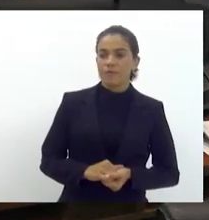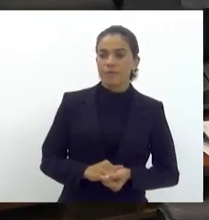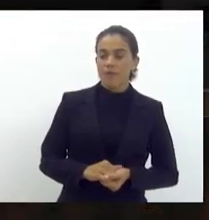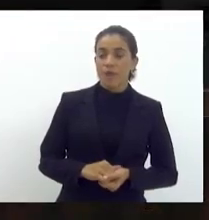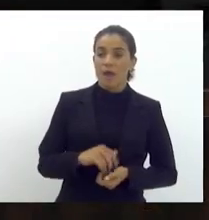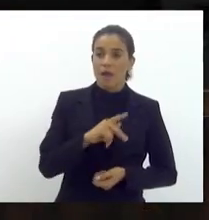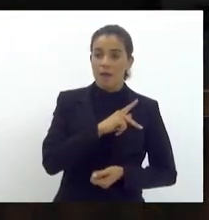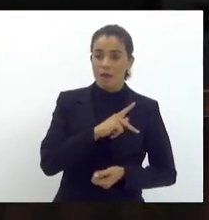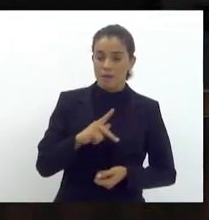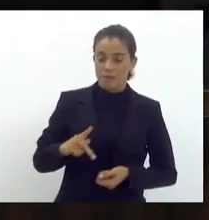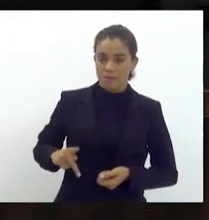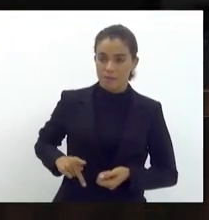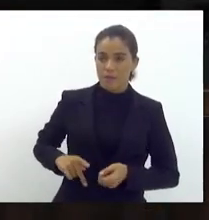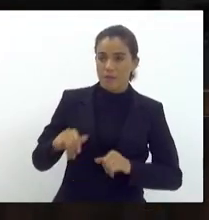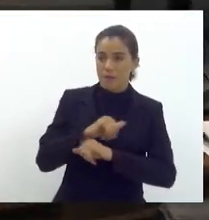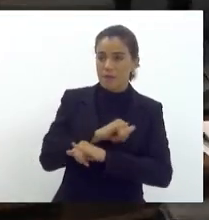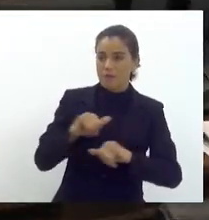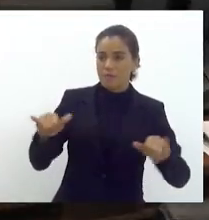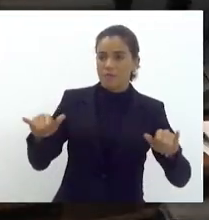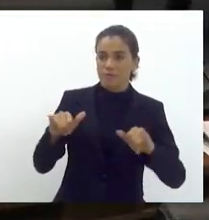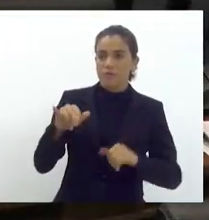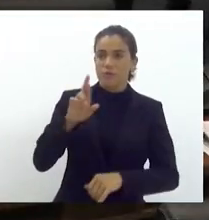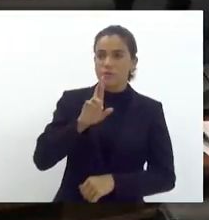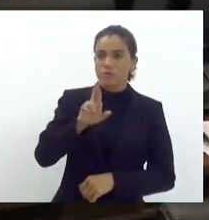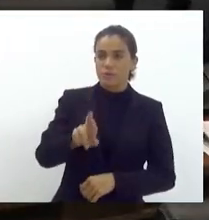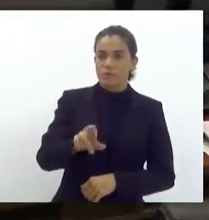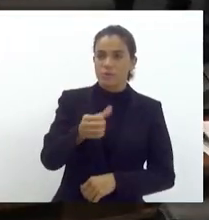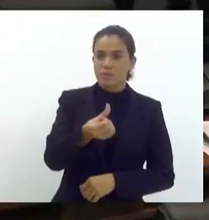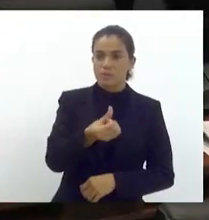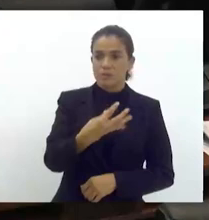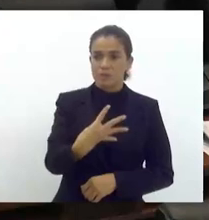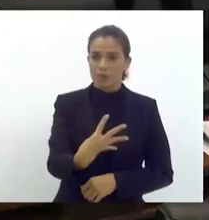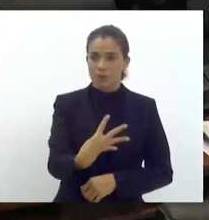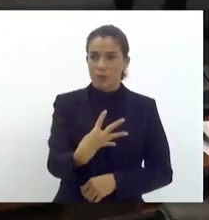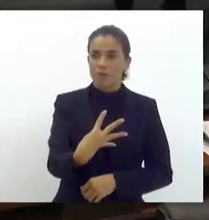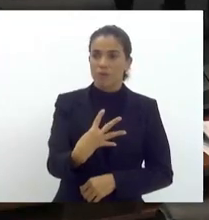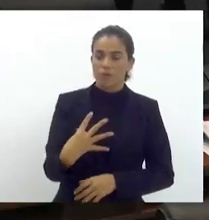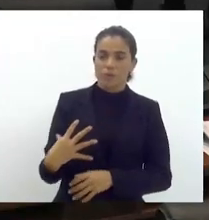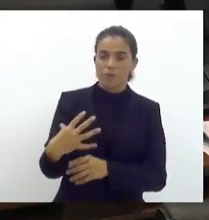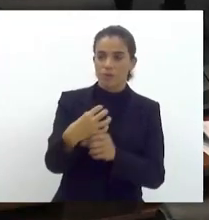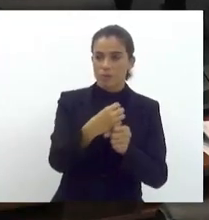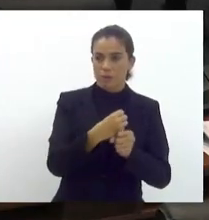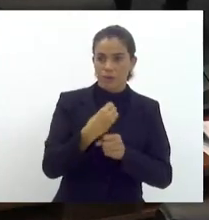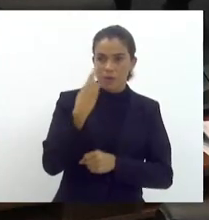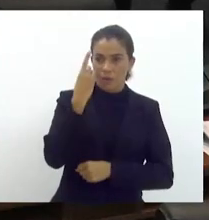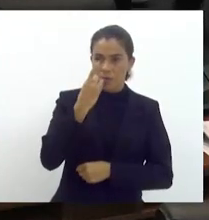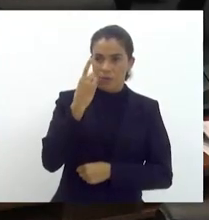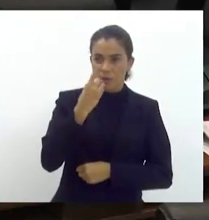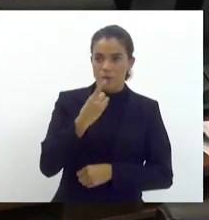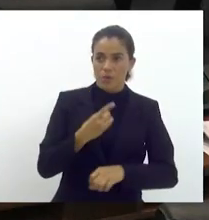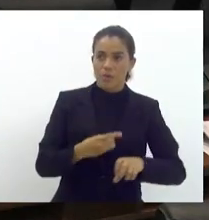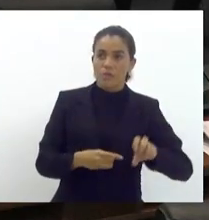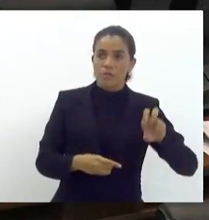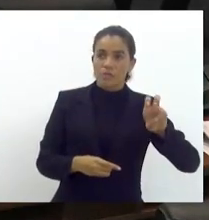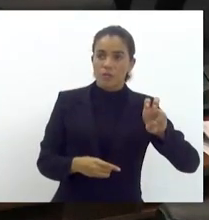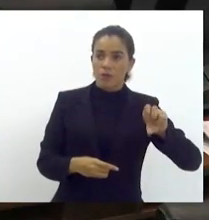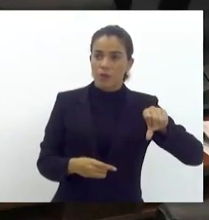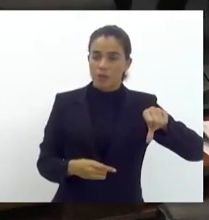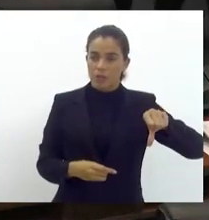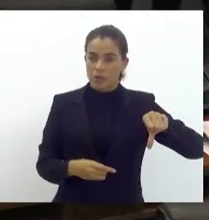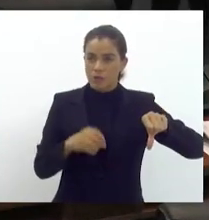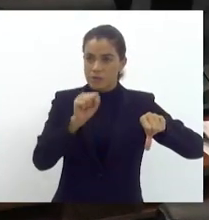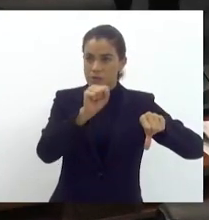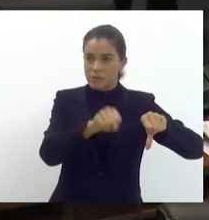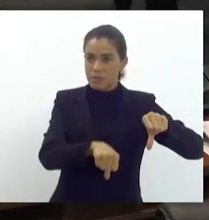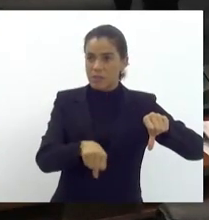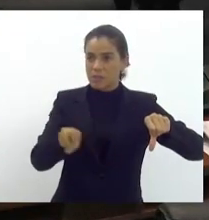a presidência proclama o resultado votaram 64 deputados sendo 59 sim